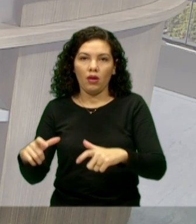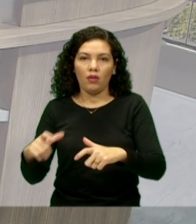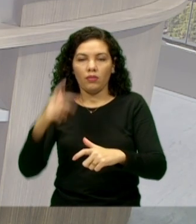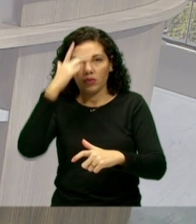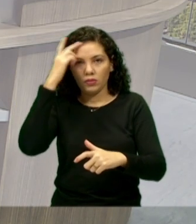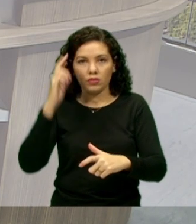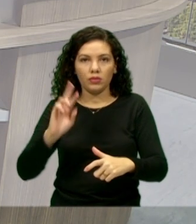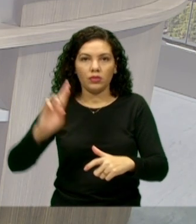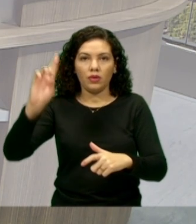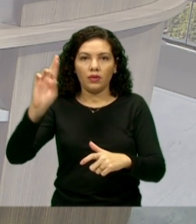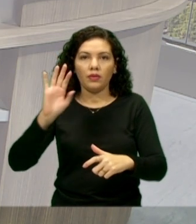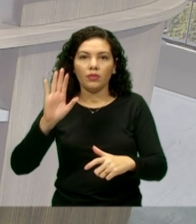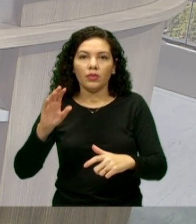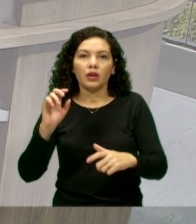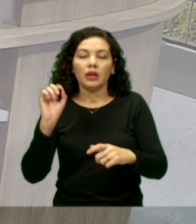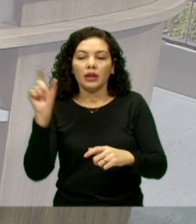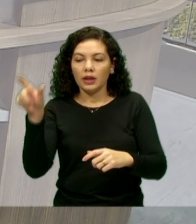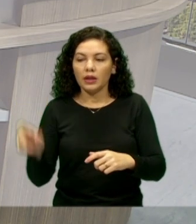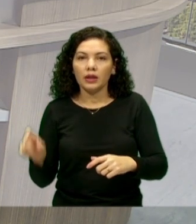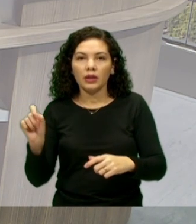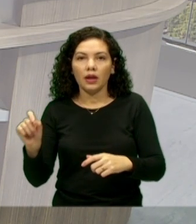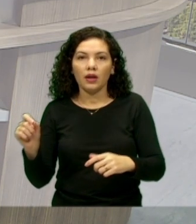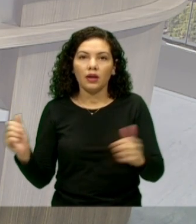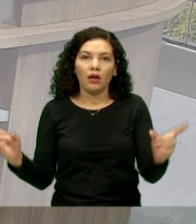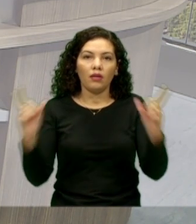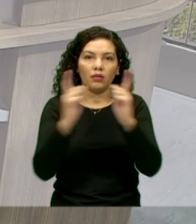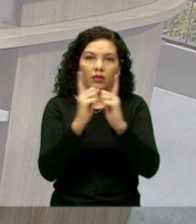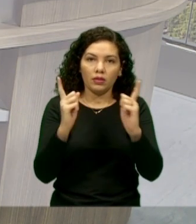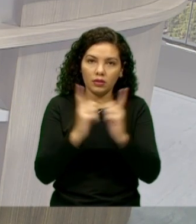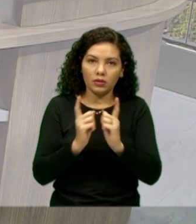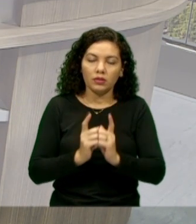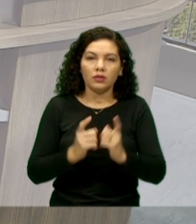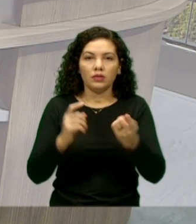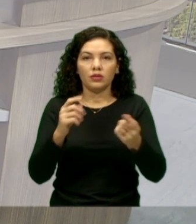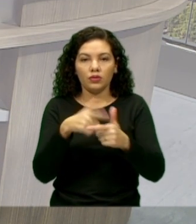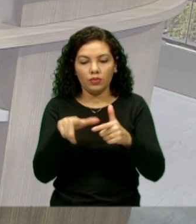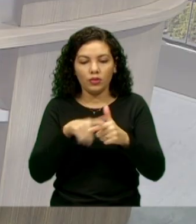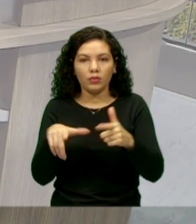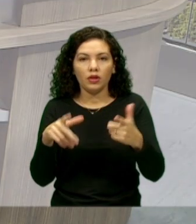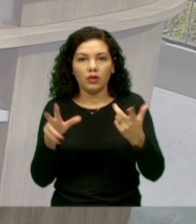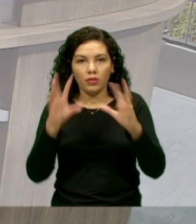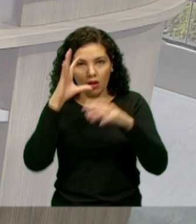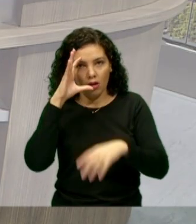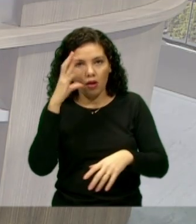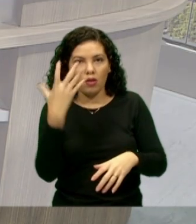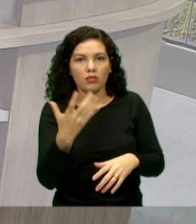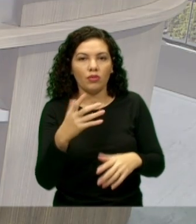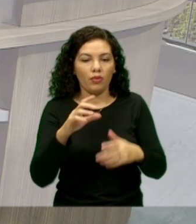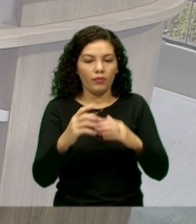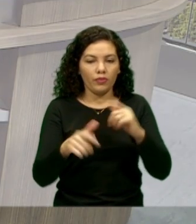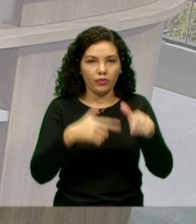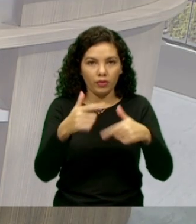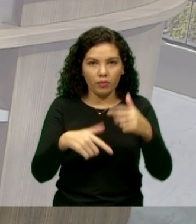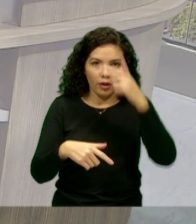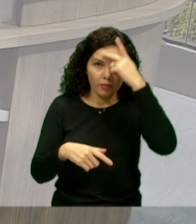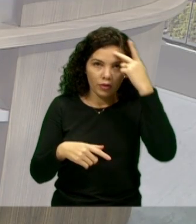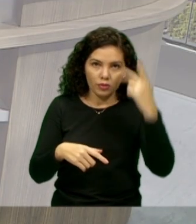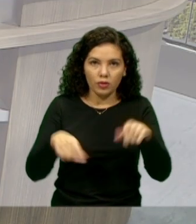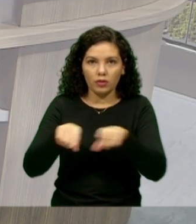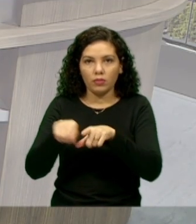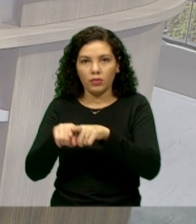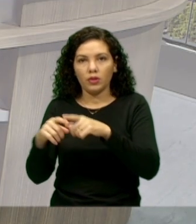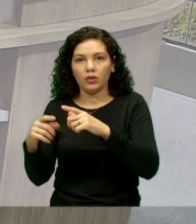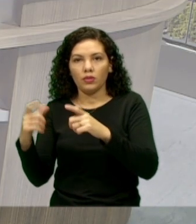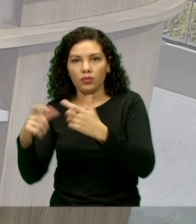quem atende e sana os problemas de saúde dos funcionários, dos empresários locais, é o